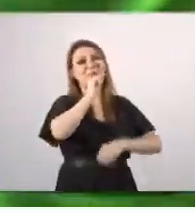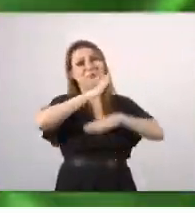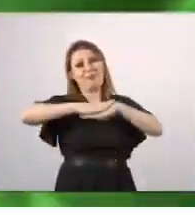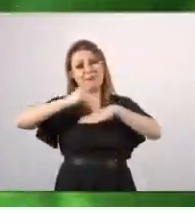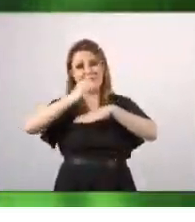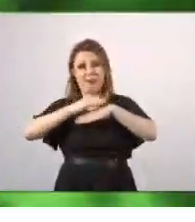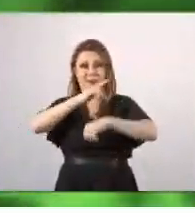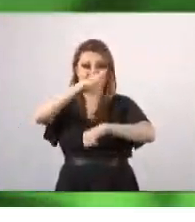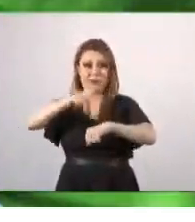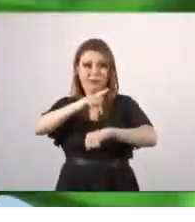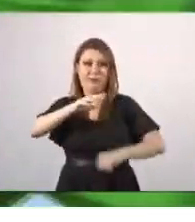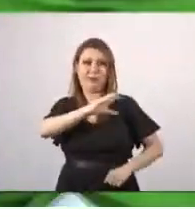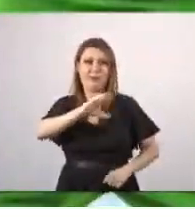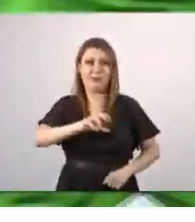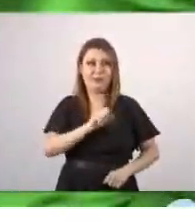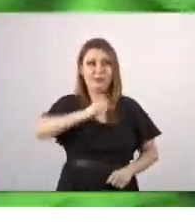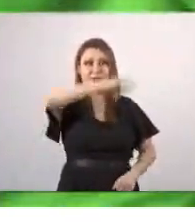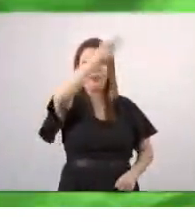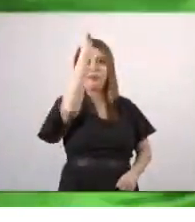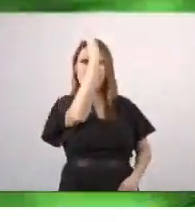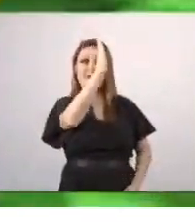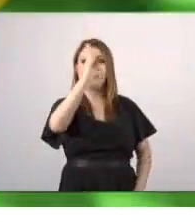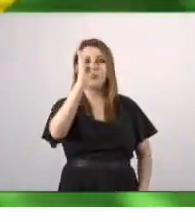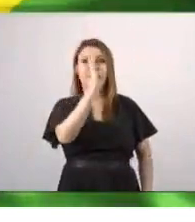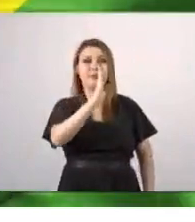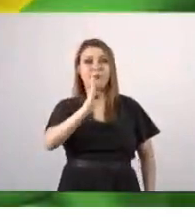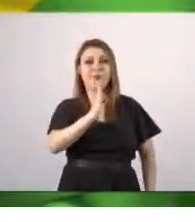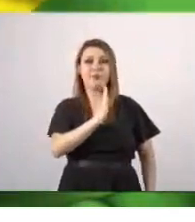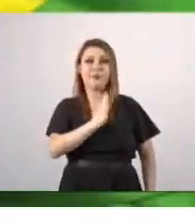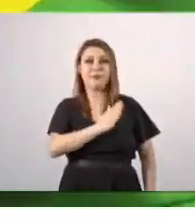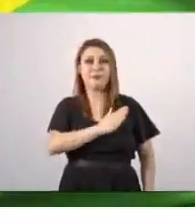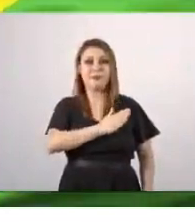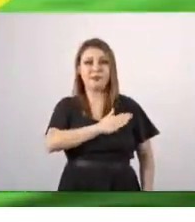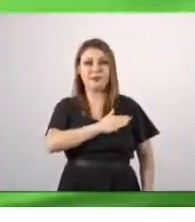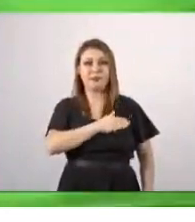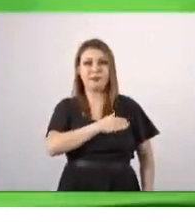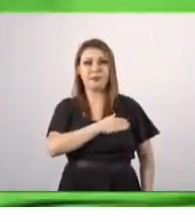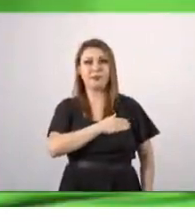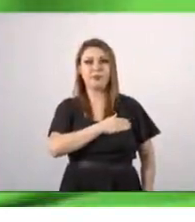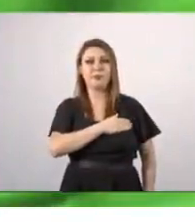das mães de ti, pátria amada, Brasil.